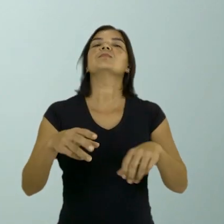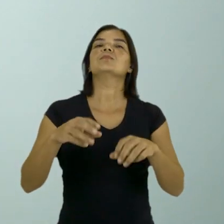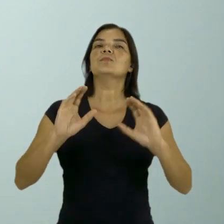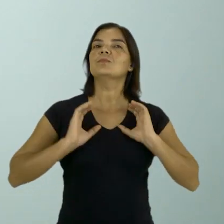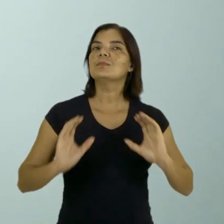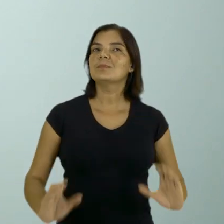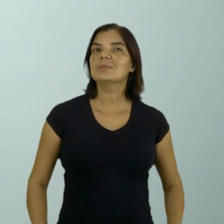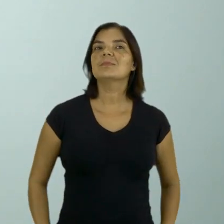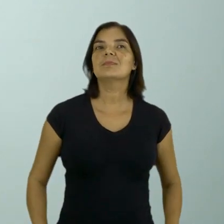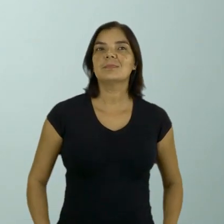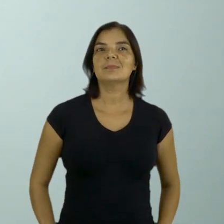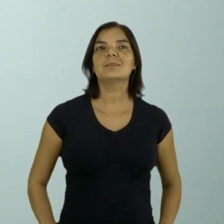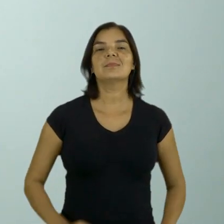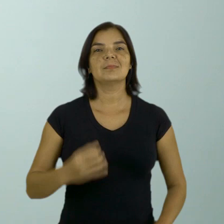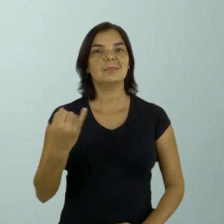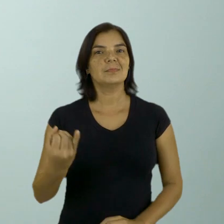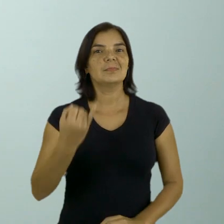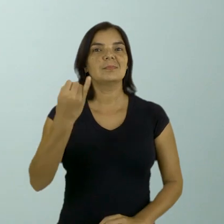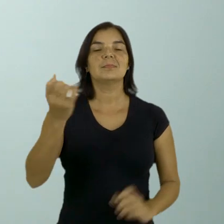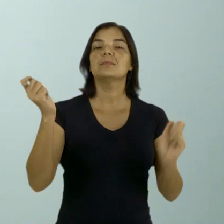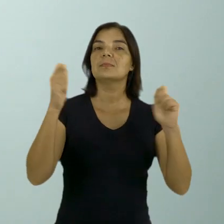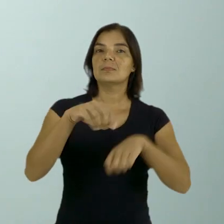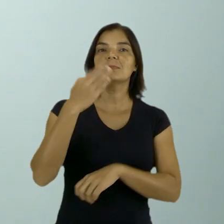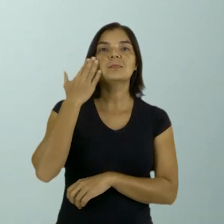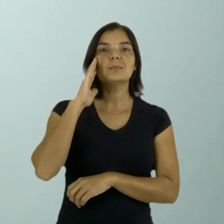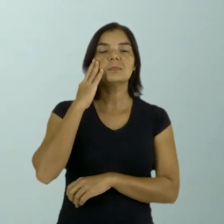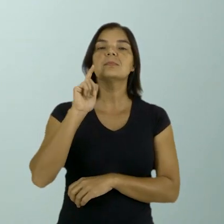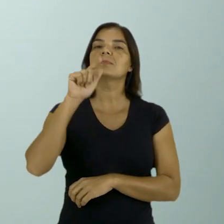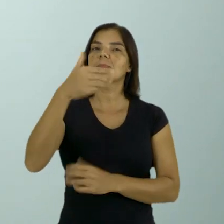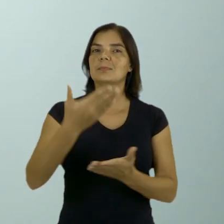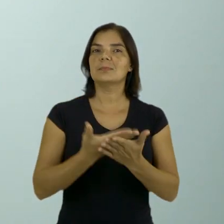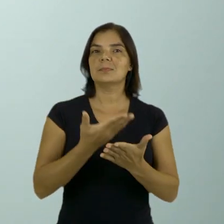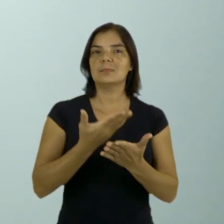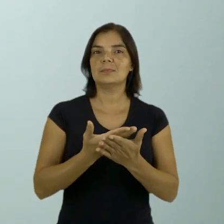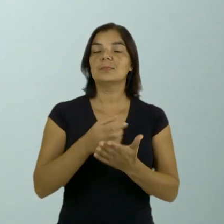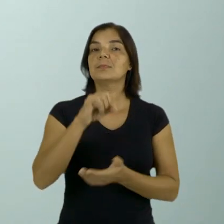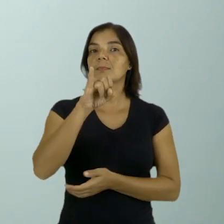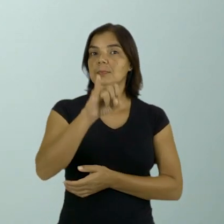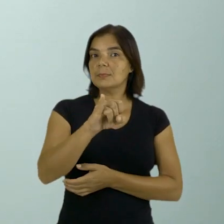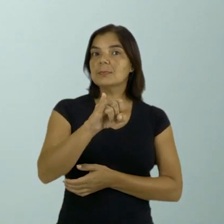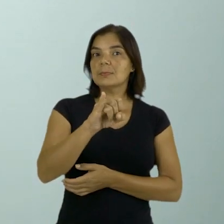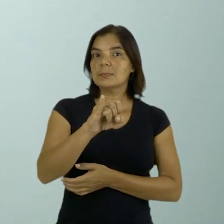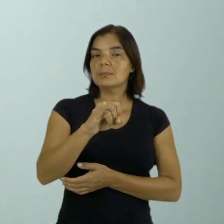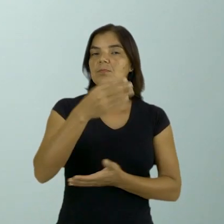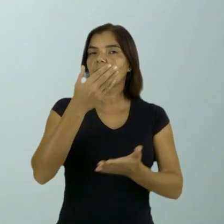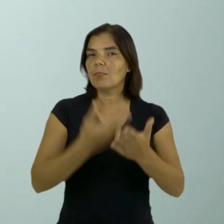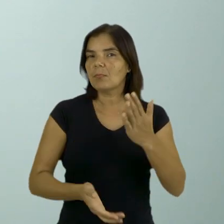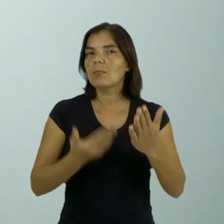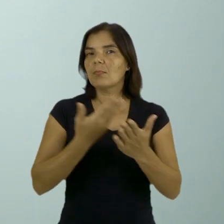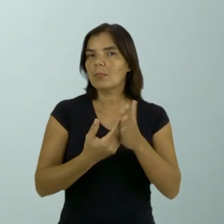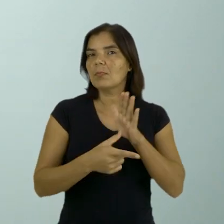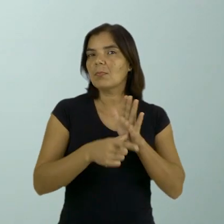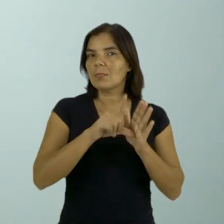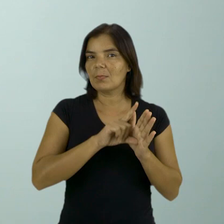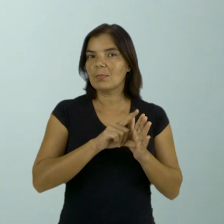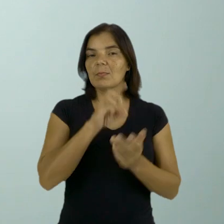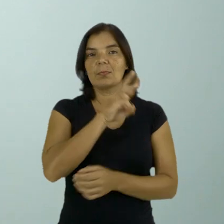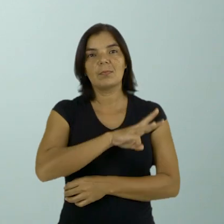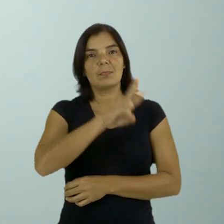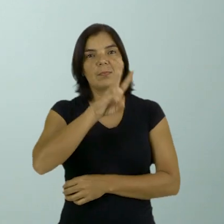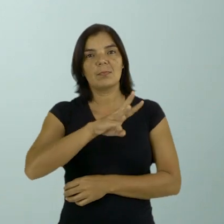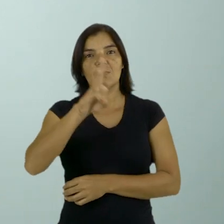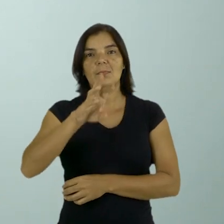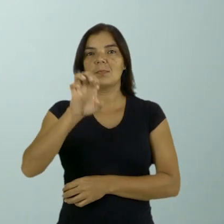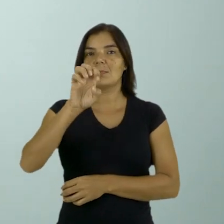cidadão. Esses conceitos são extremamente importantes para que a gente compreenda as próximas aulas. Se você perdeu as aulas anteriores, acesse